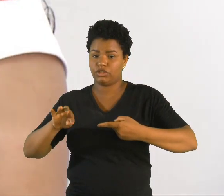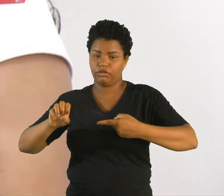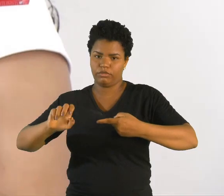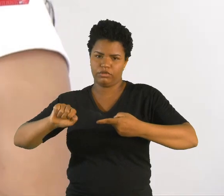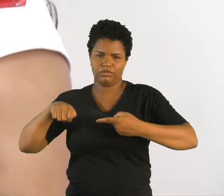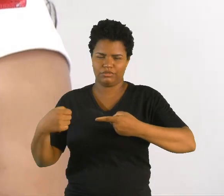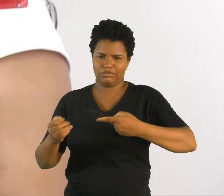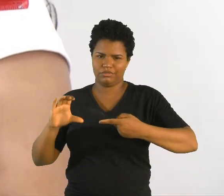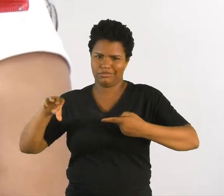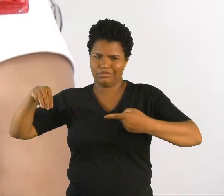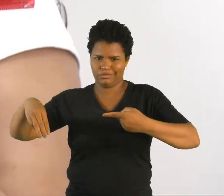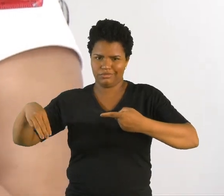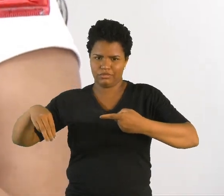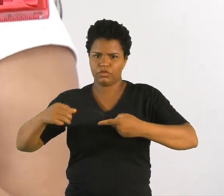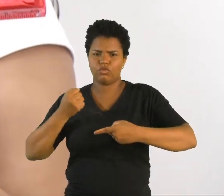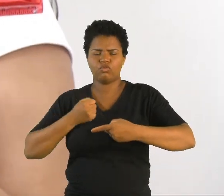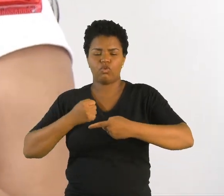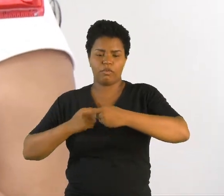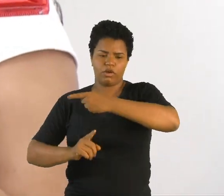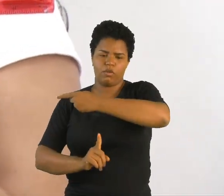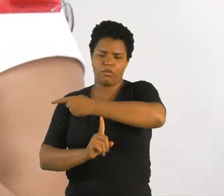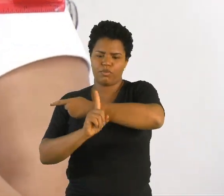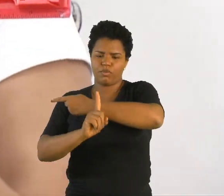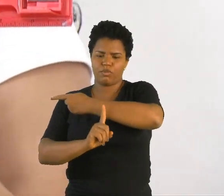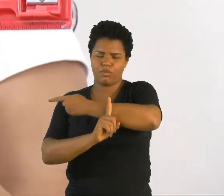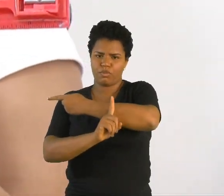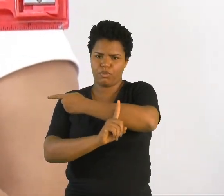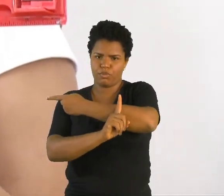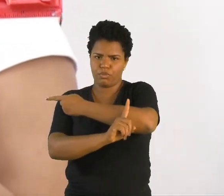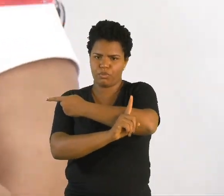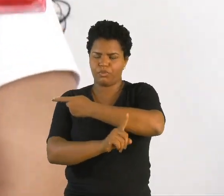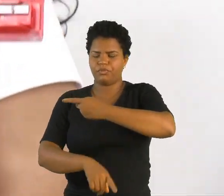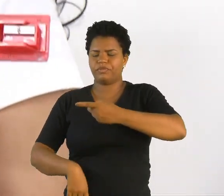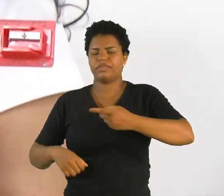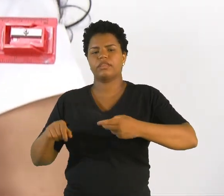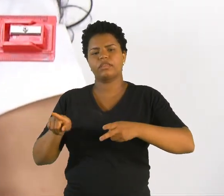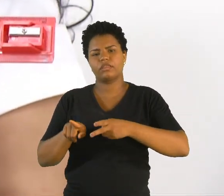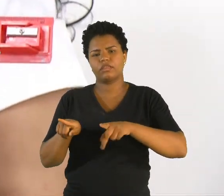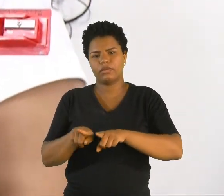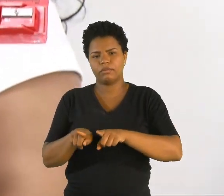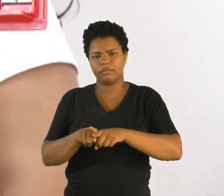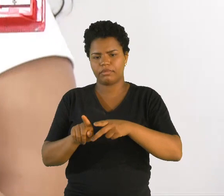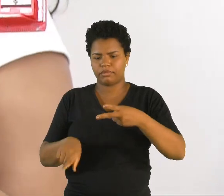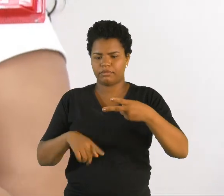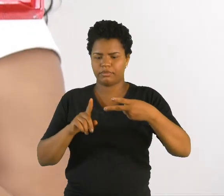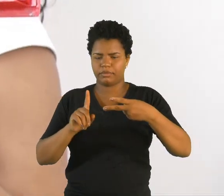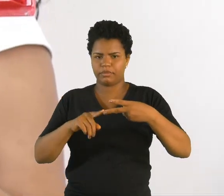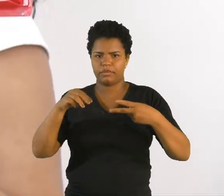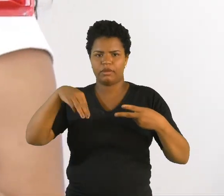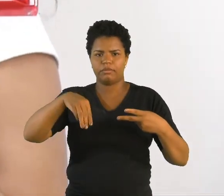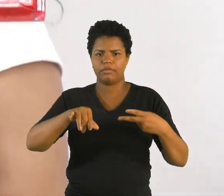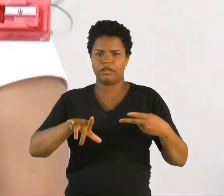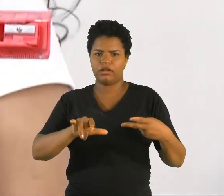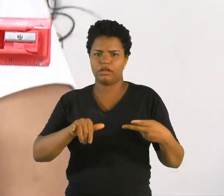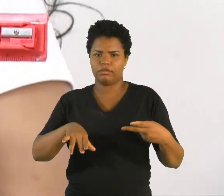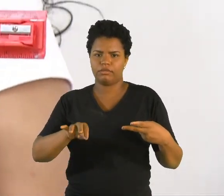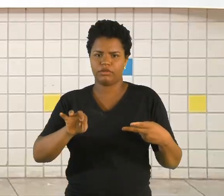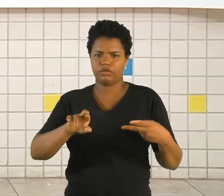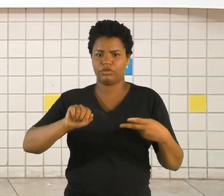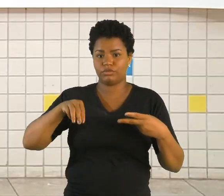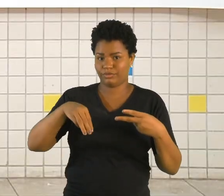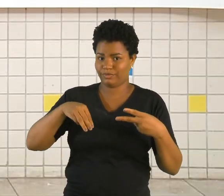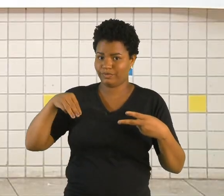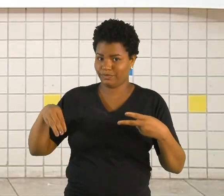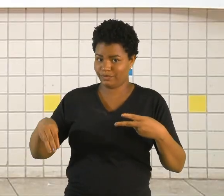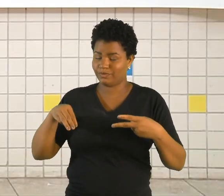né, os números maiores, e temos também os milímetros, que são esses pontinhos, essas risquinhas menores, são